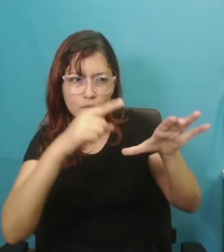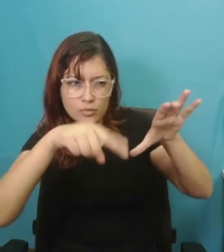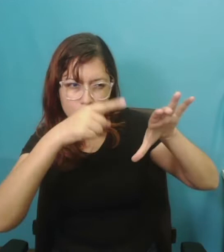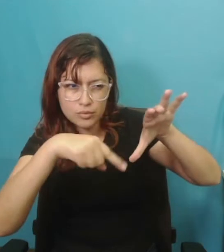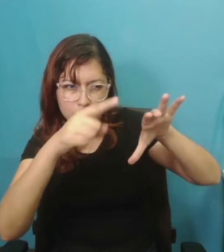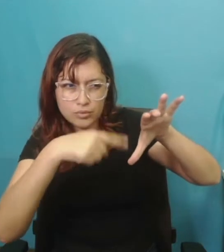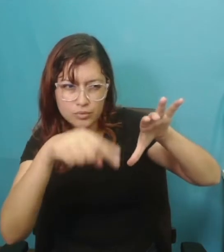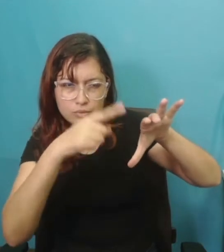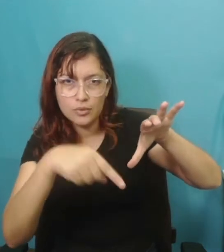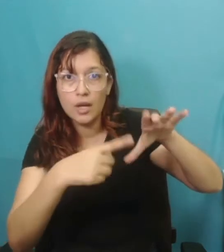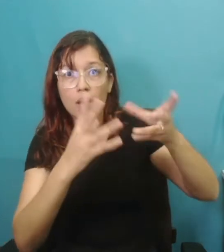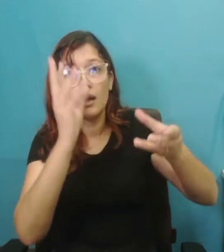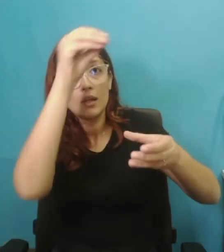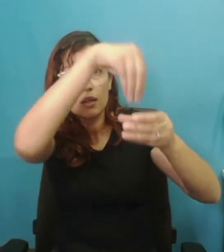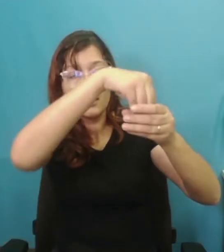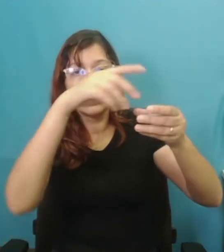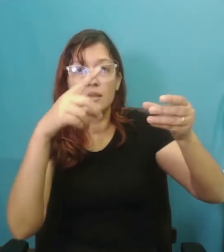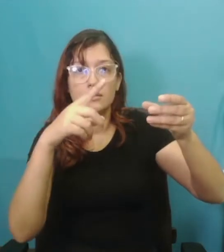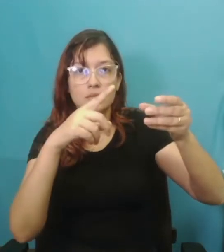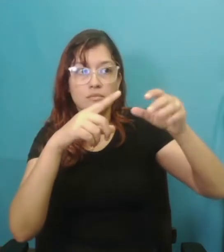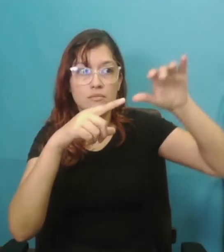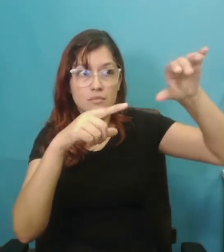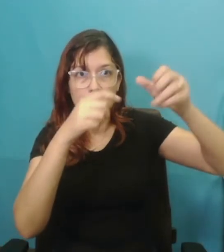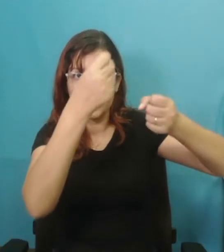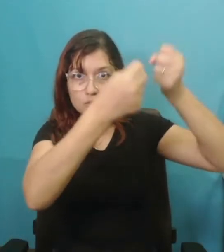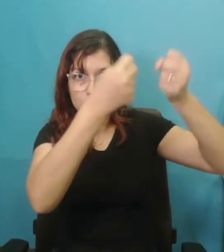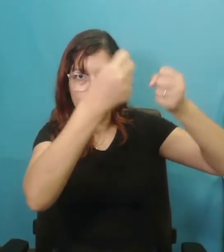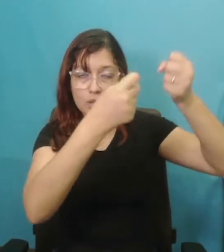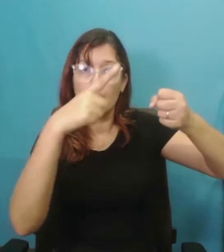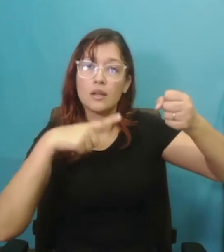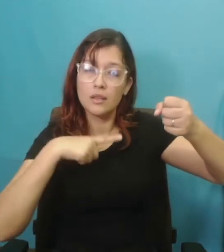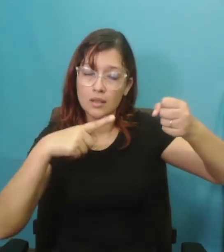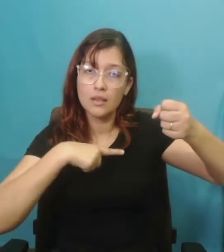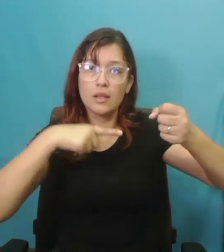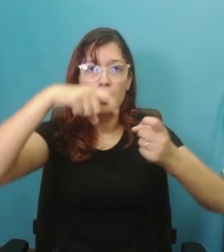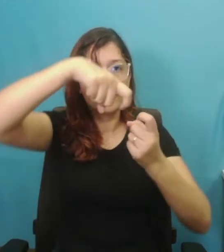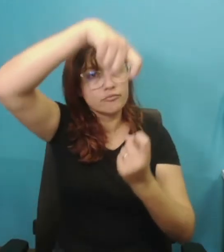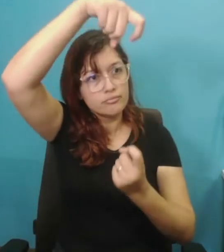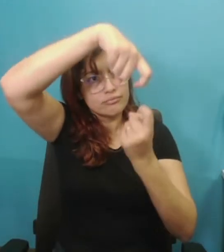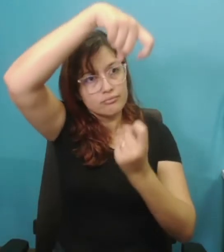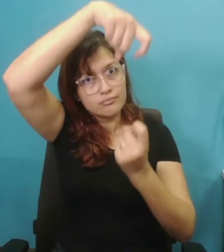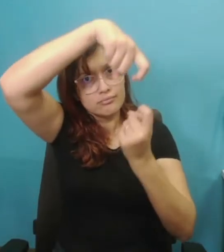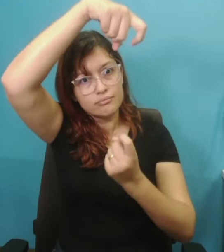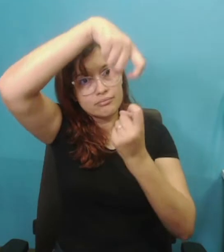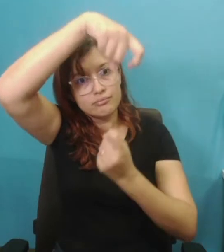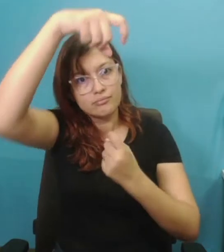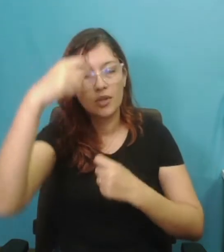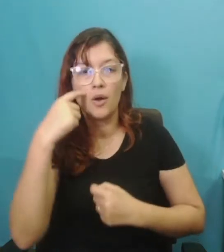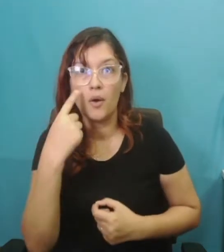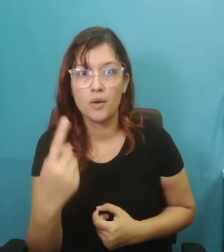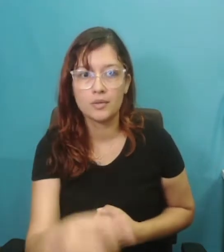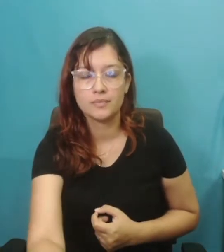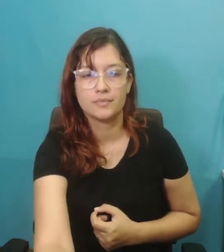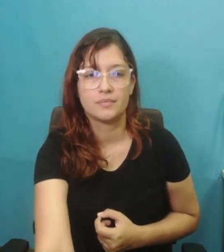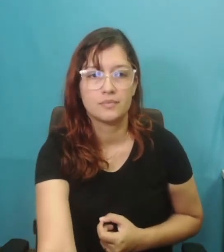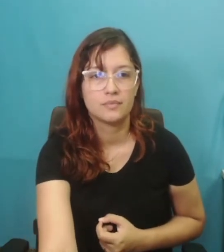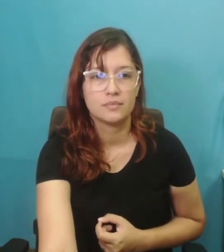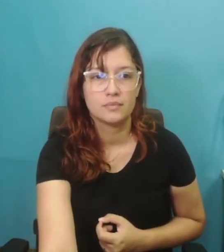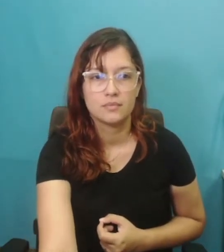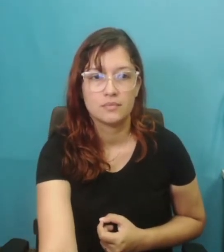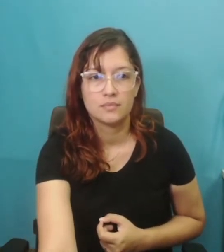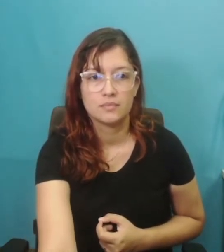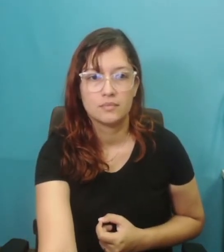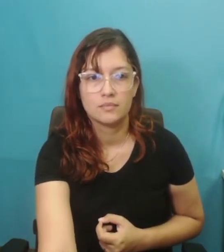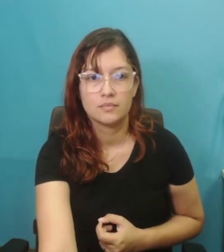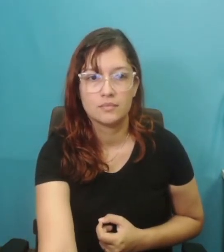Então, tem o automóvel, tem o pneu e na parte interna tem uma mola, como